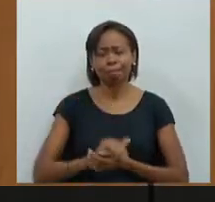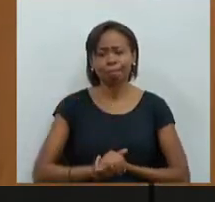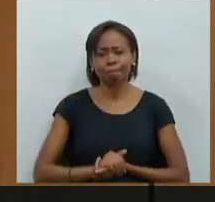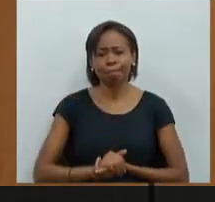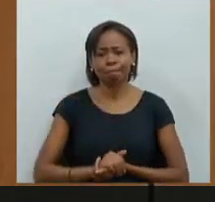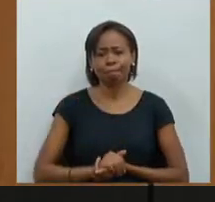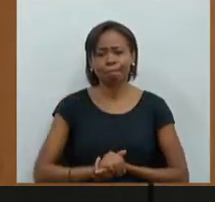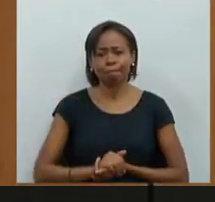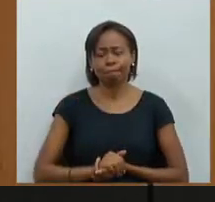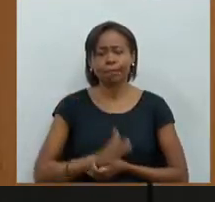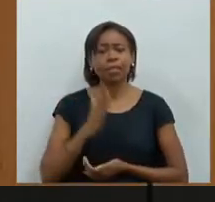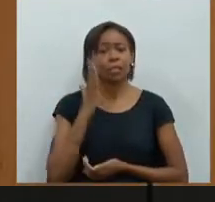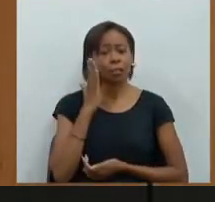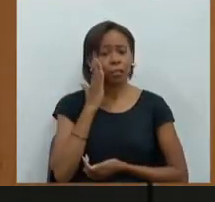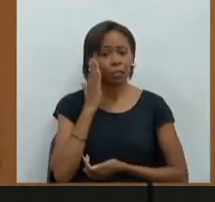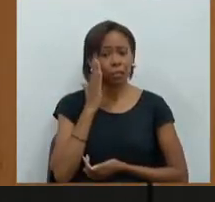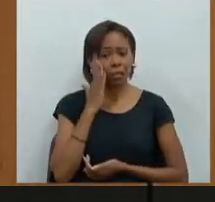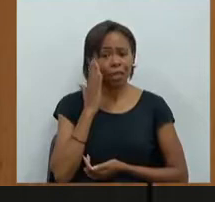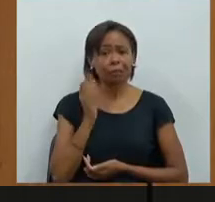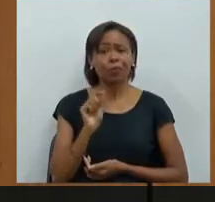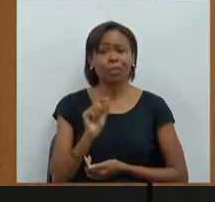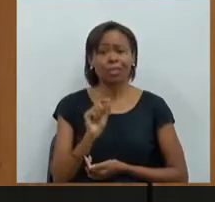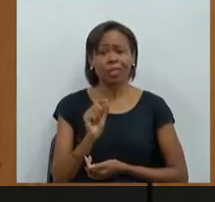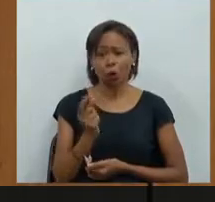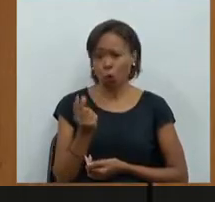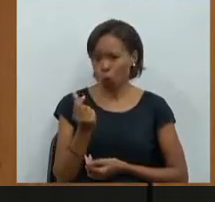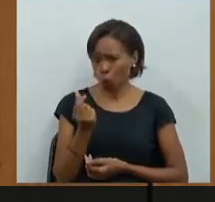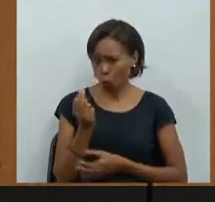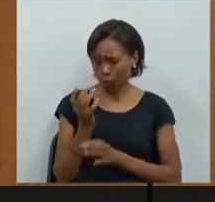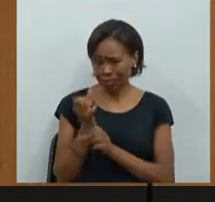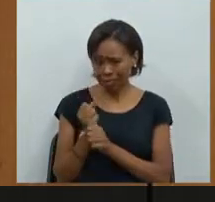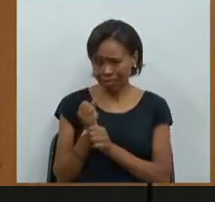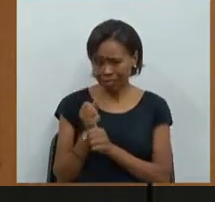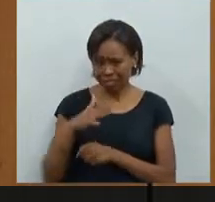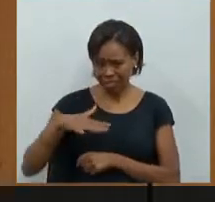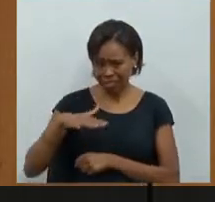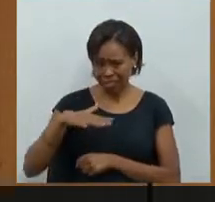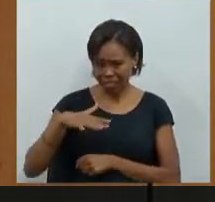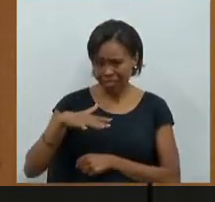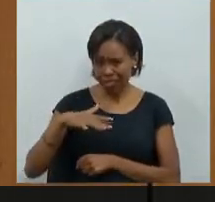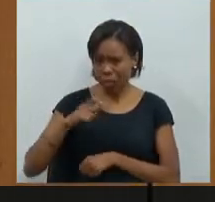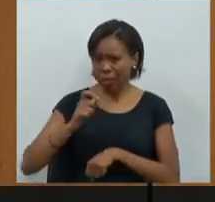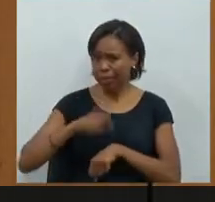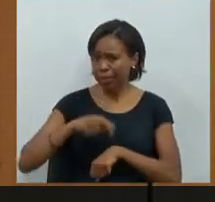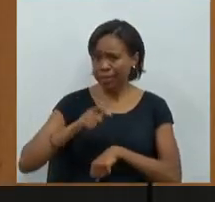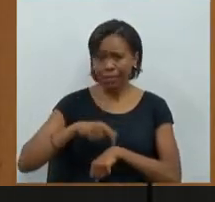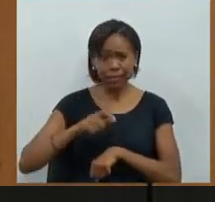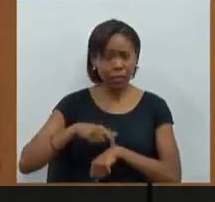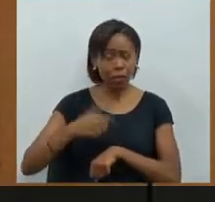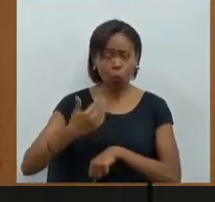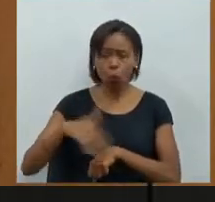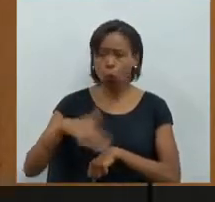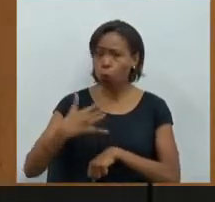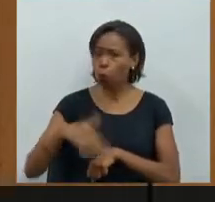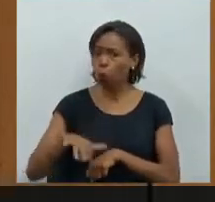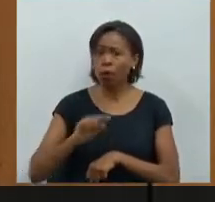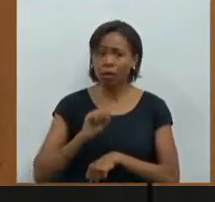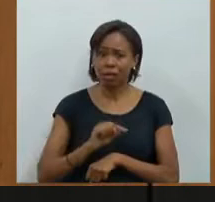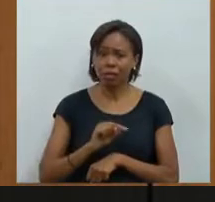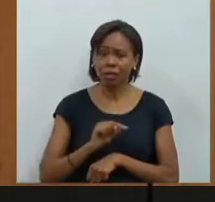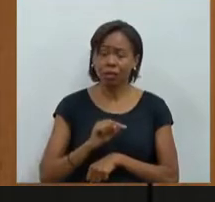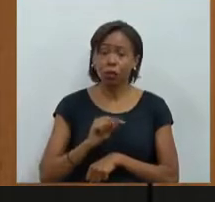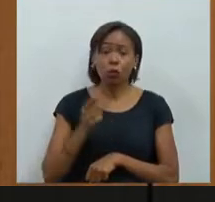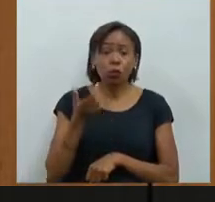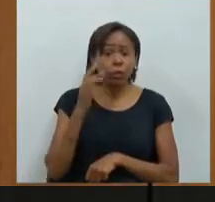que o financeiro toma um tempo do diretor imenso, quase mata a gente. Essa prestação de